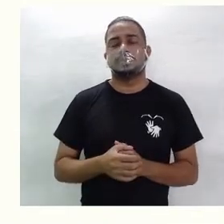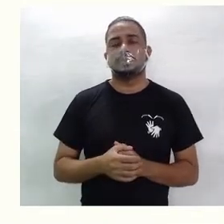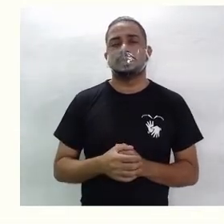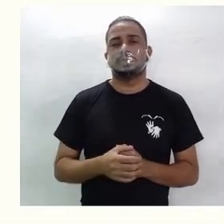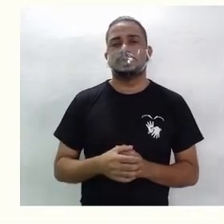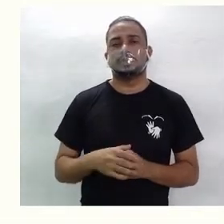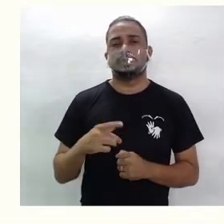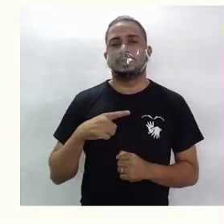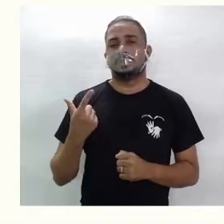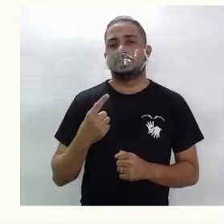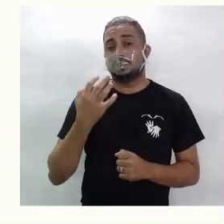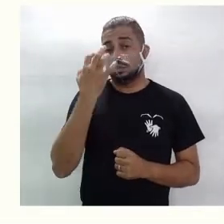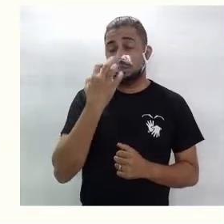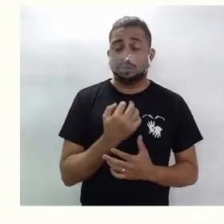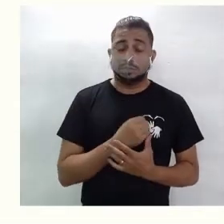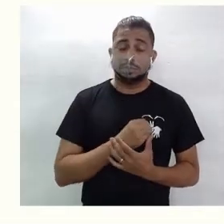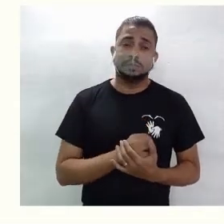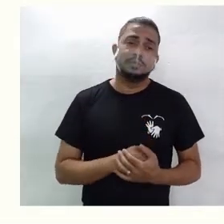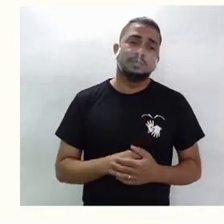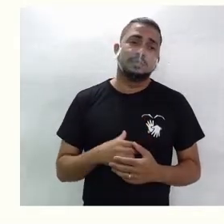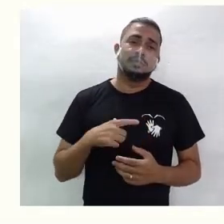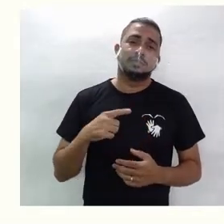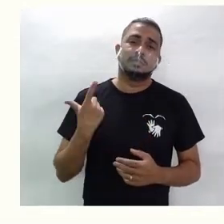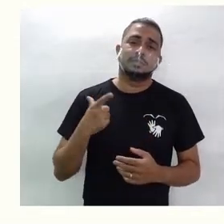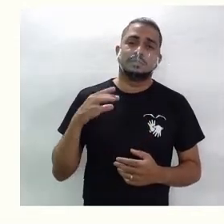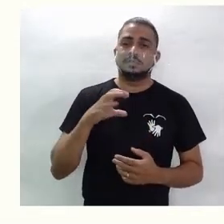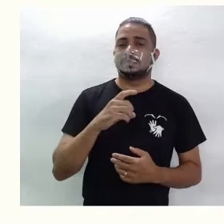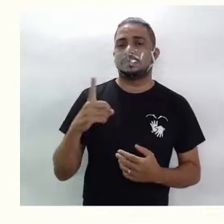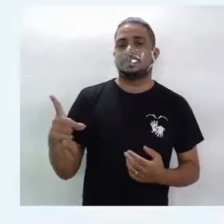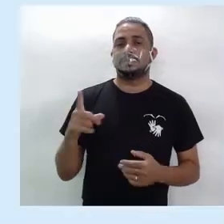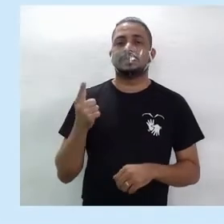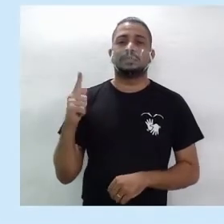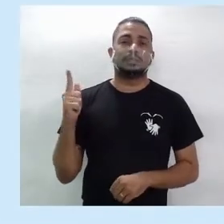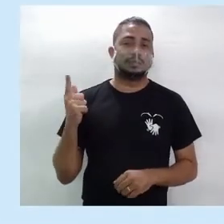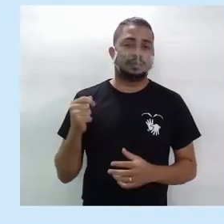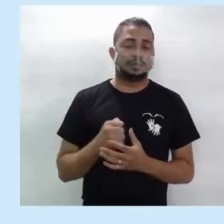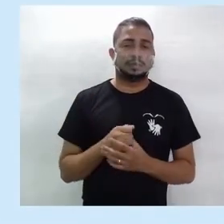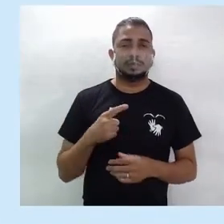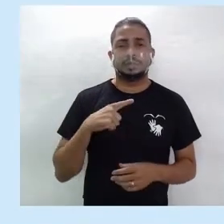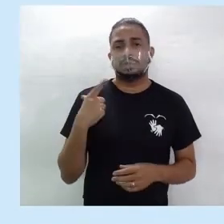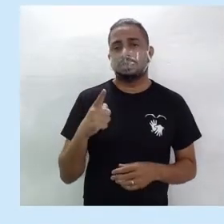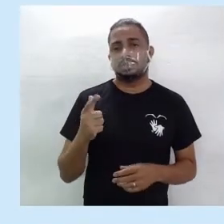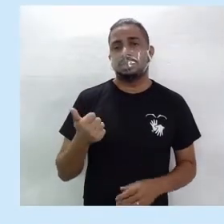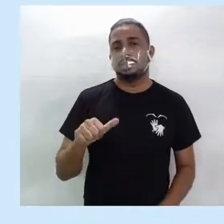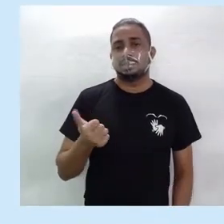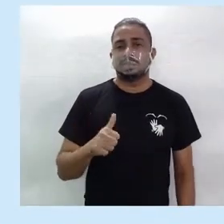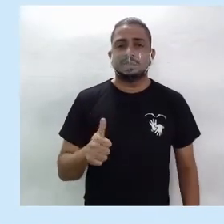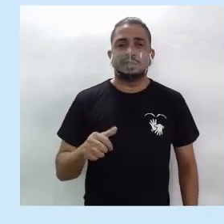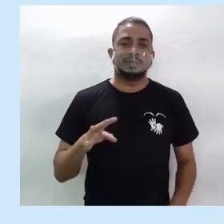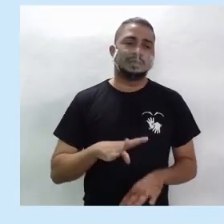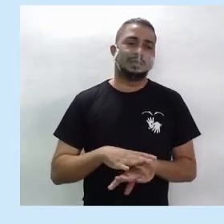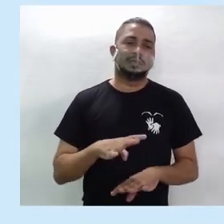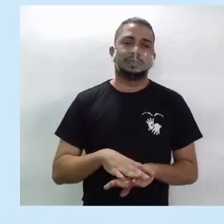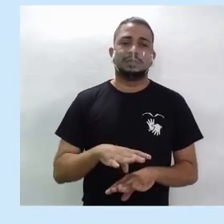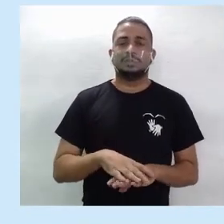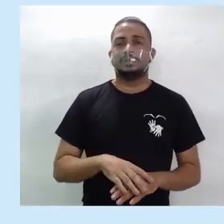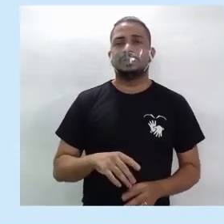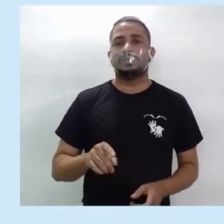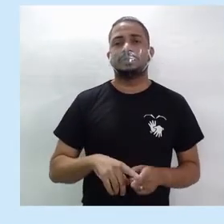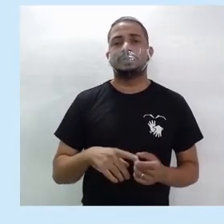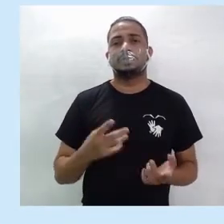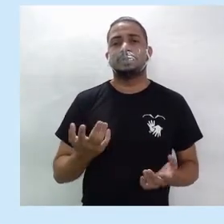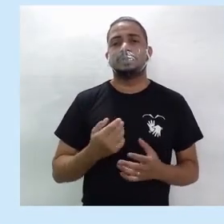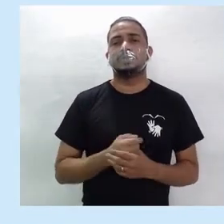um grau de seriedade, tá? Não tem as coordenadas geográficas, não tem a análise de matemática em si, mas é só uma